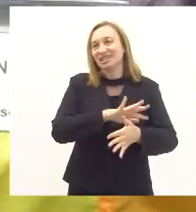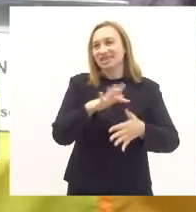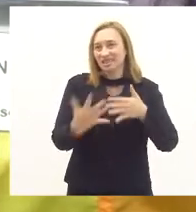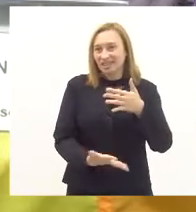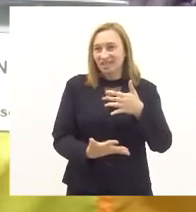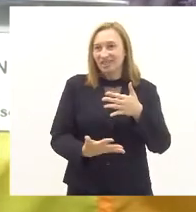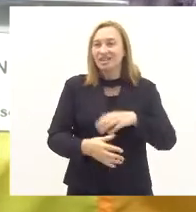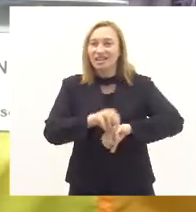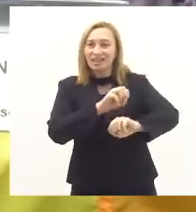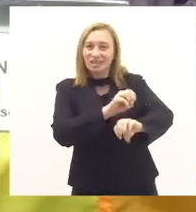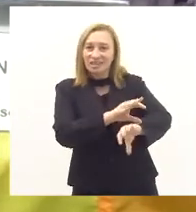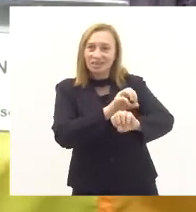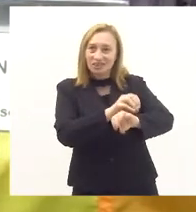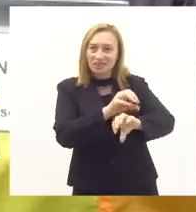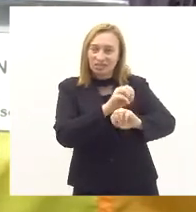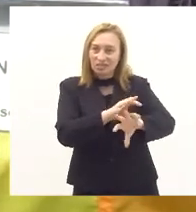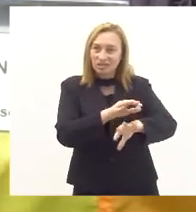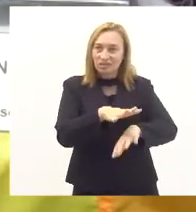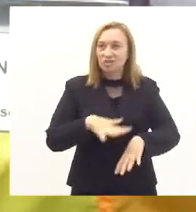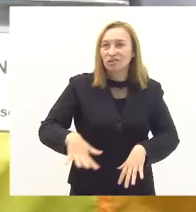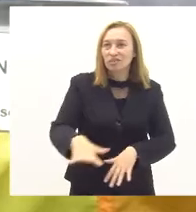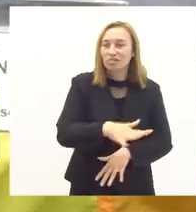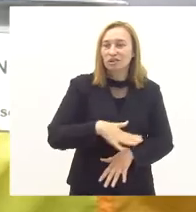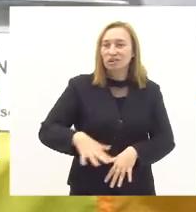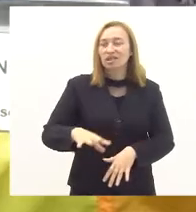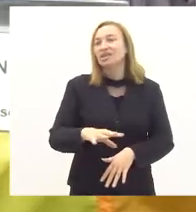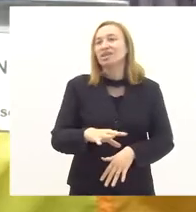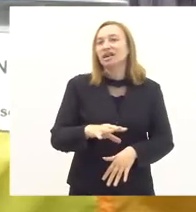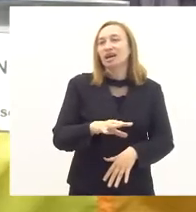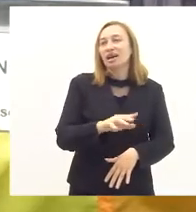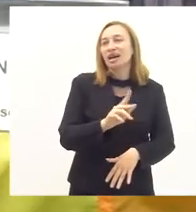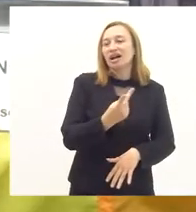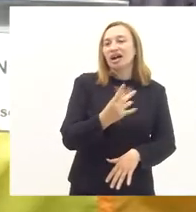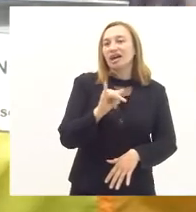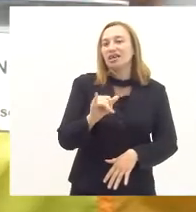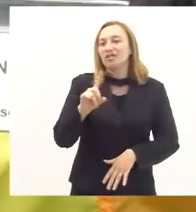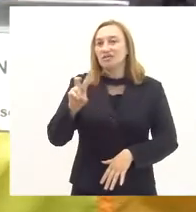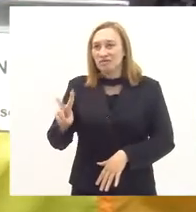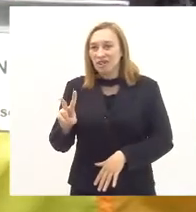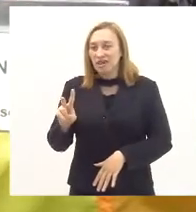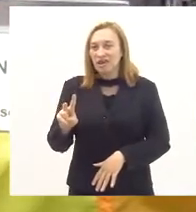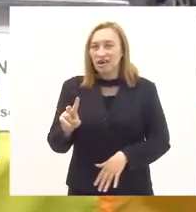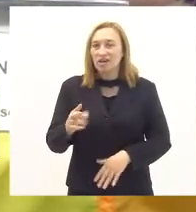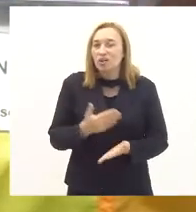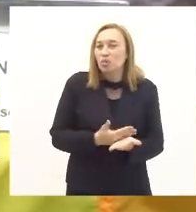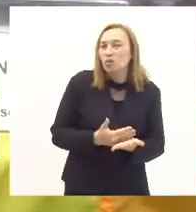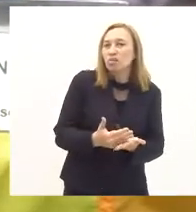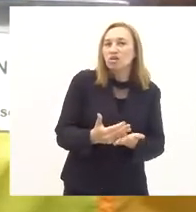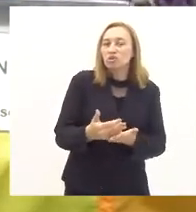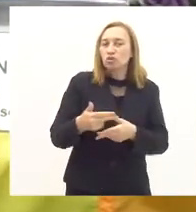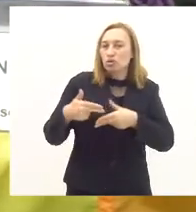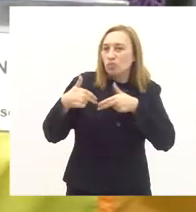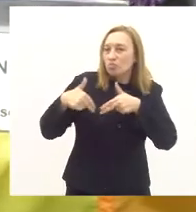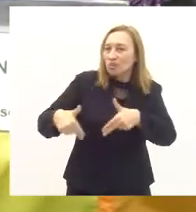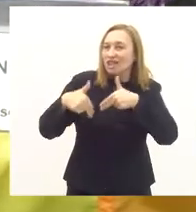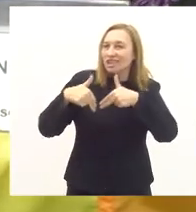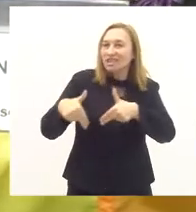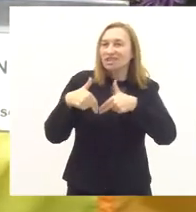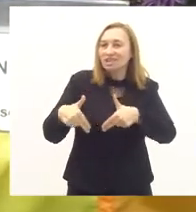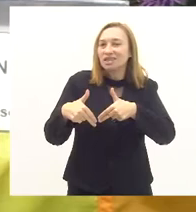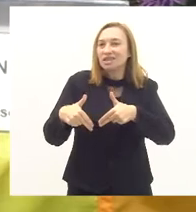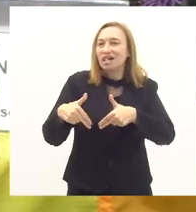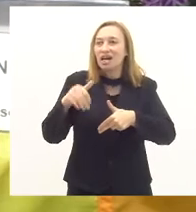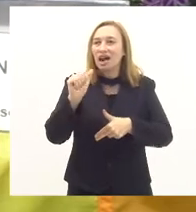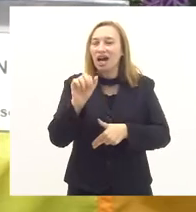era educadora comunitária em prevenção do HIV e AIDS. Começou a sua militância no